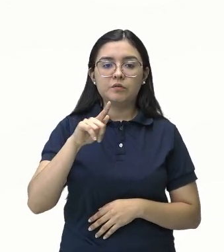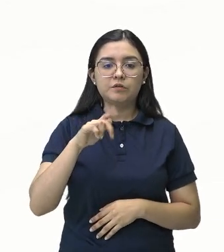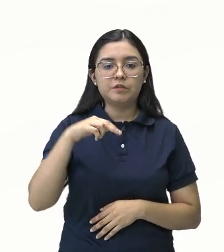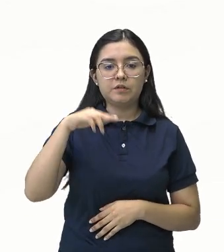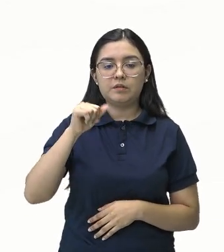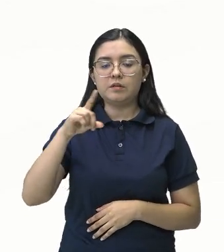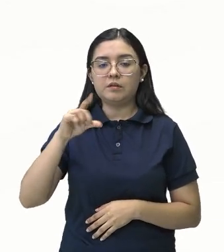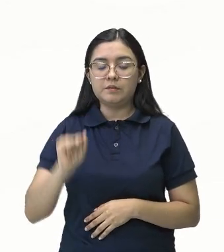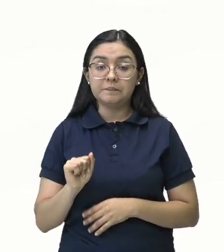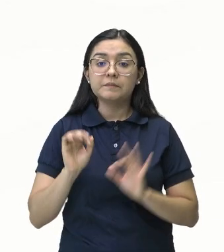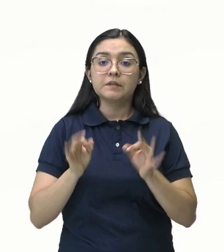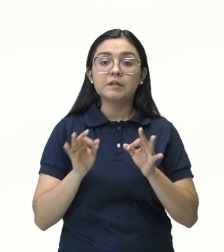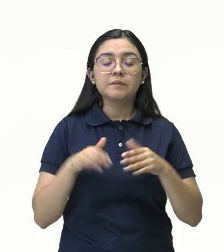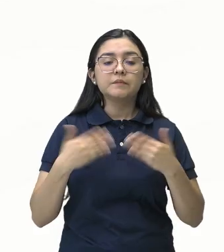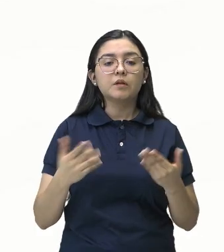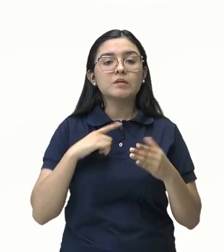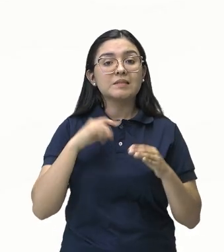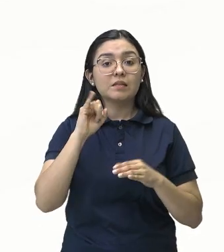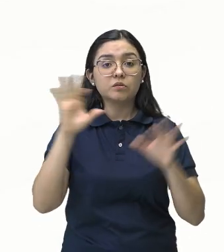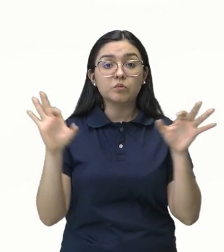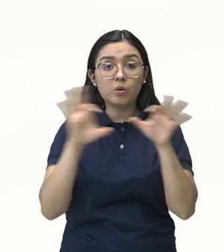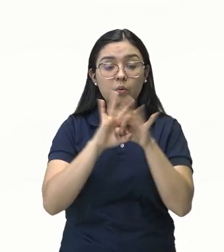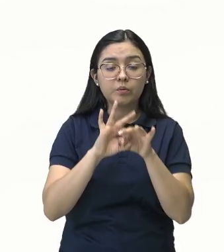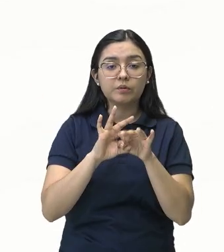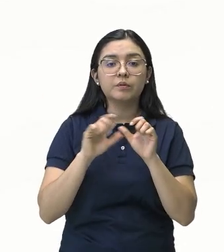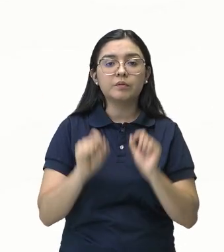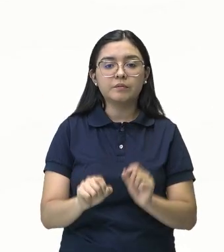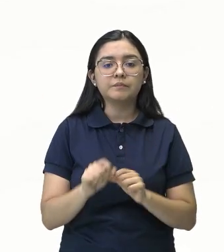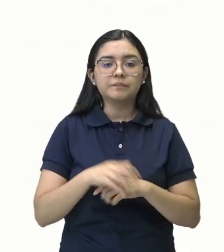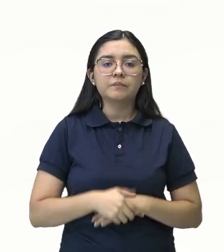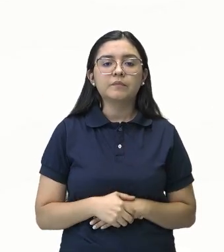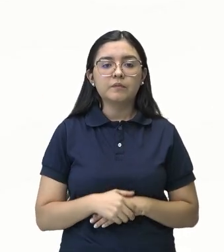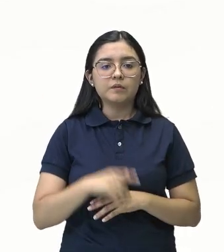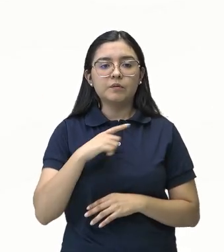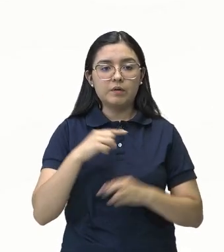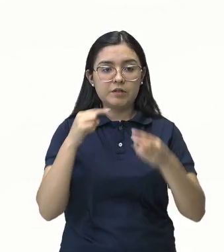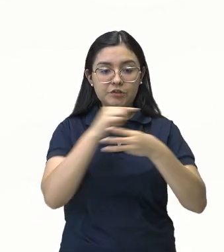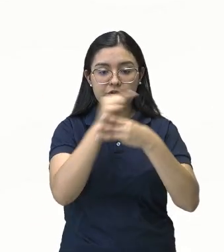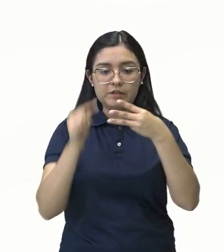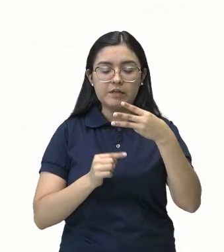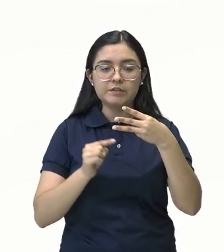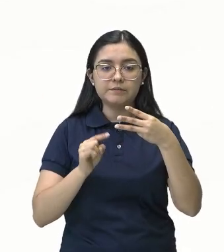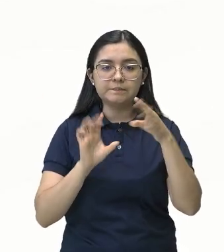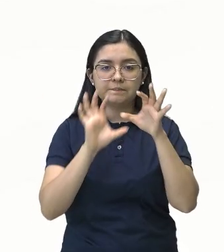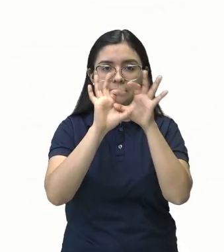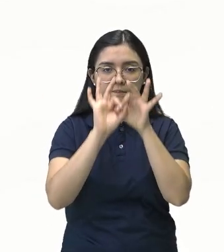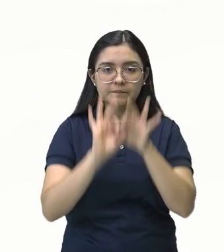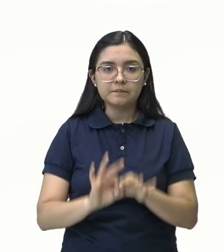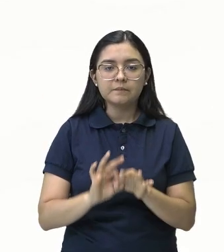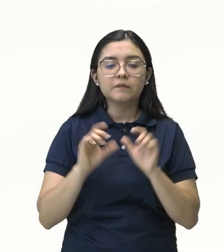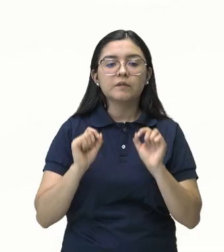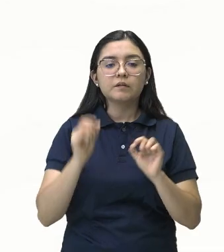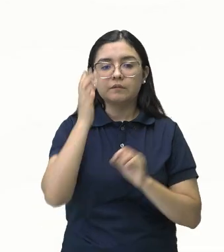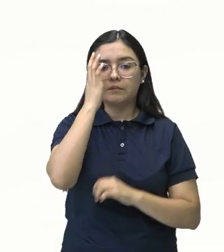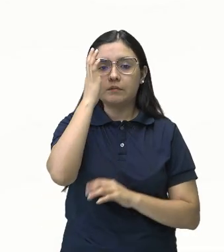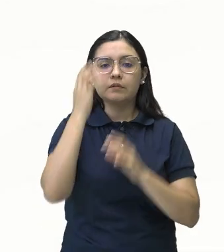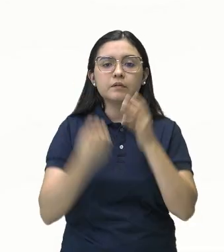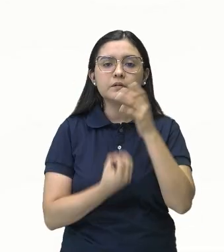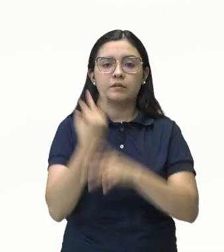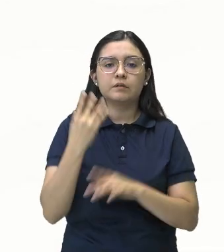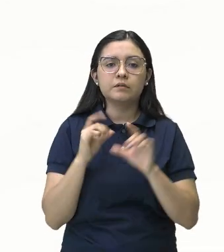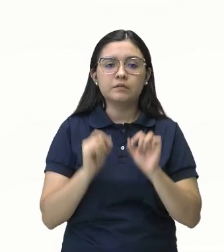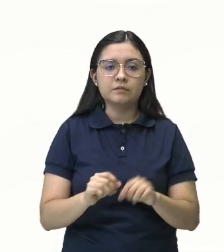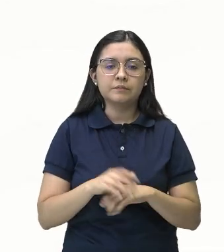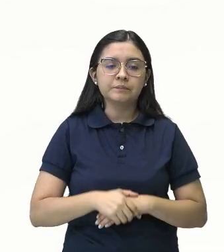nitrogenadas. Então, quando elas se unem, né, o fosfato, o açúcar e a base de nitrogenada, eles vão formar